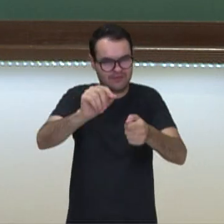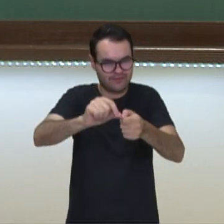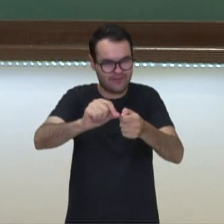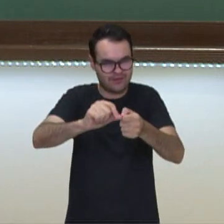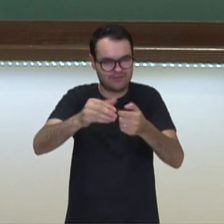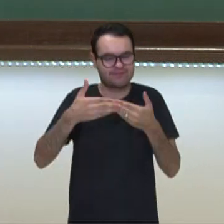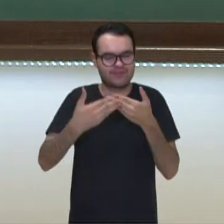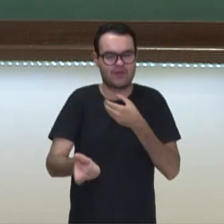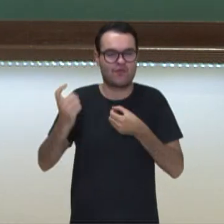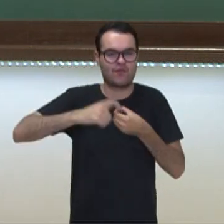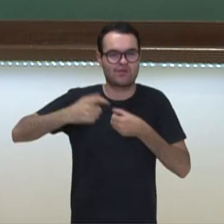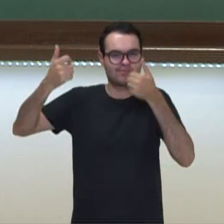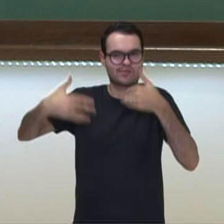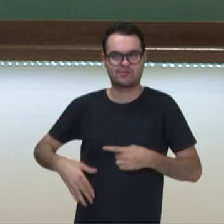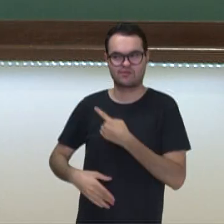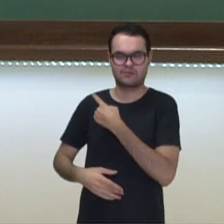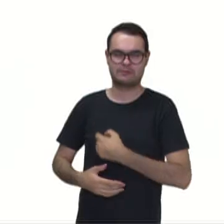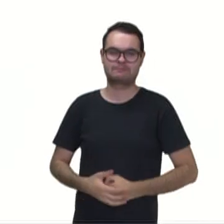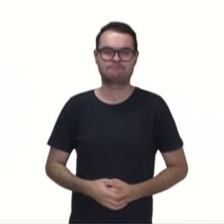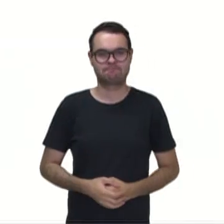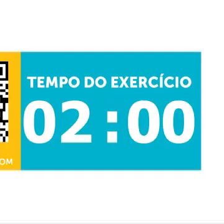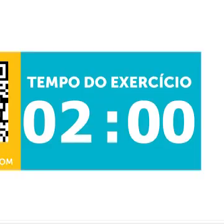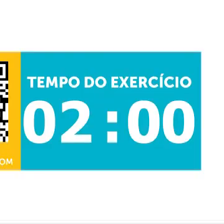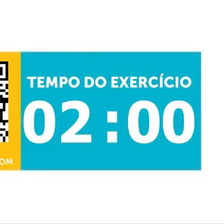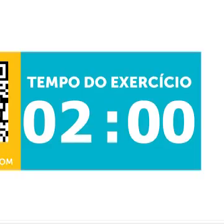já volto comentando com vocês o gabarito.